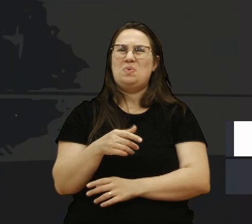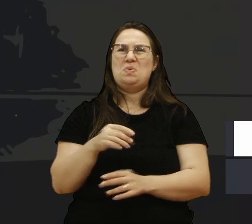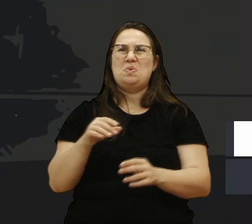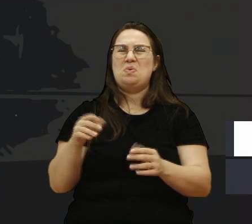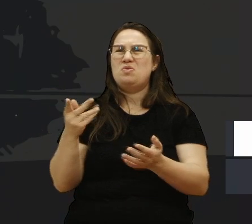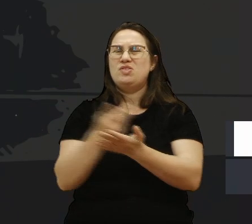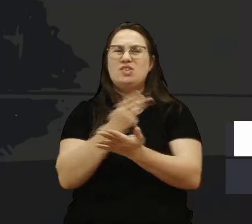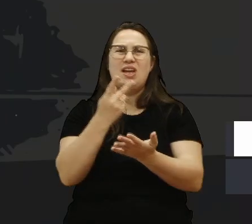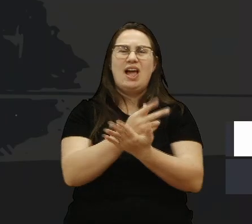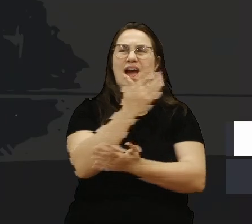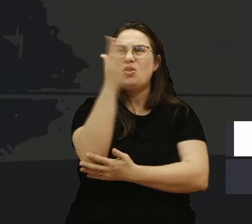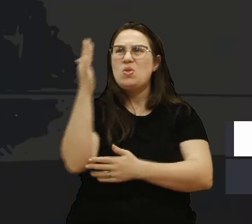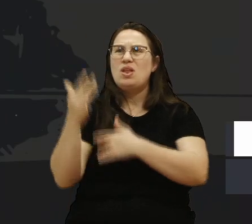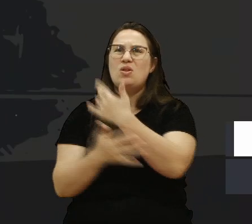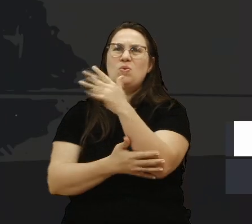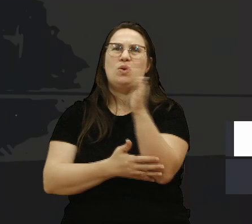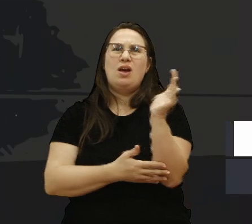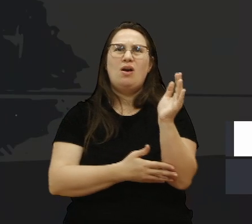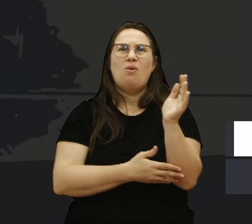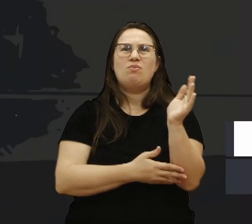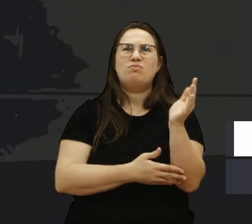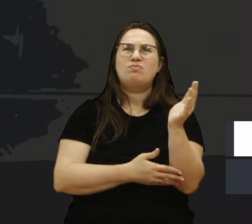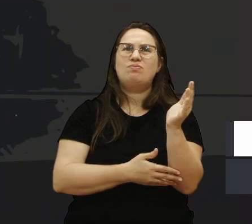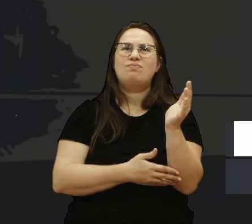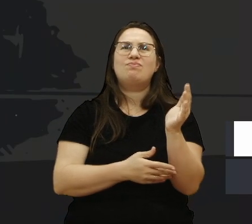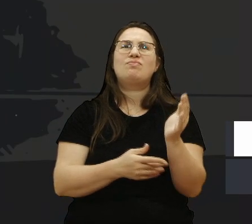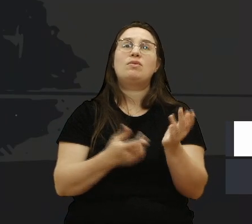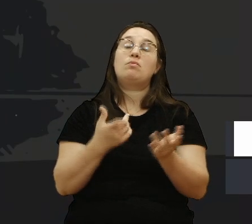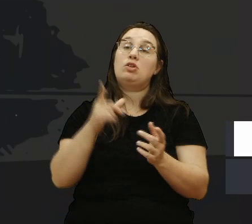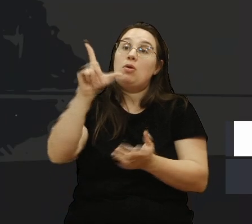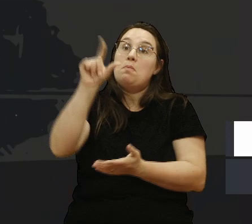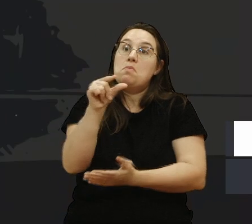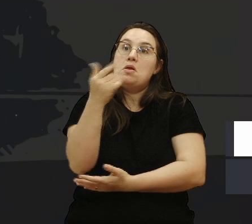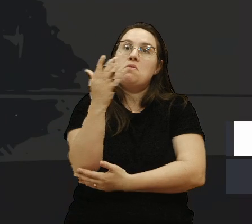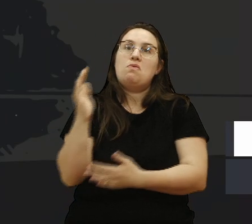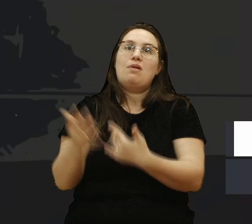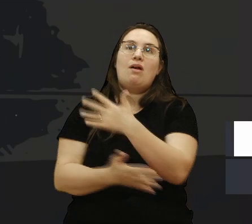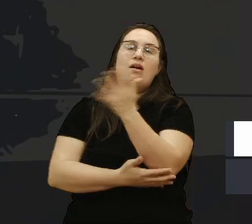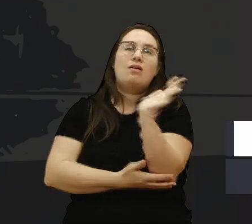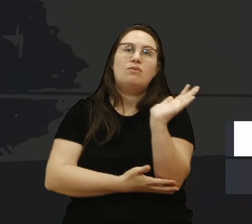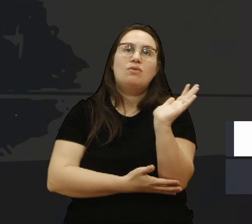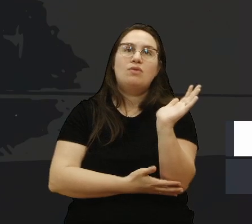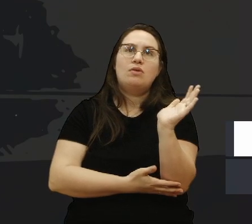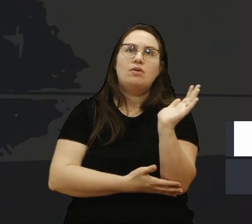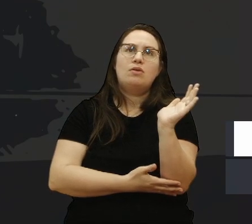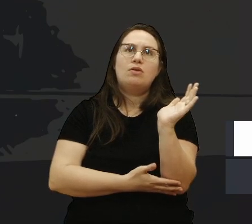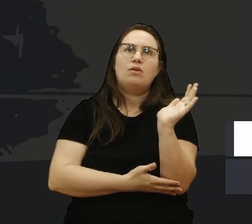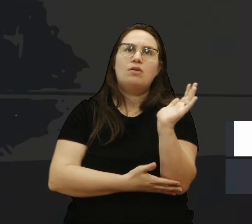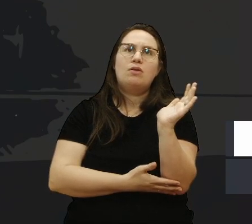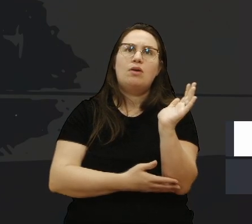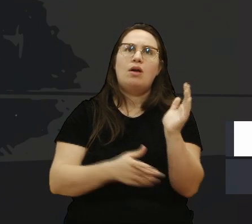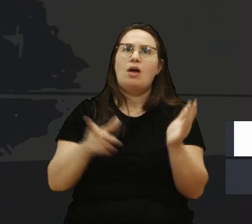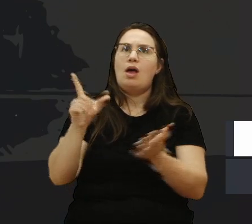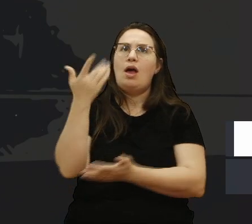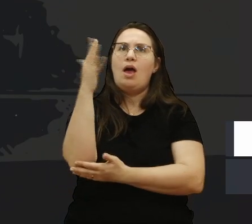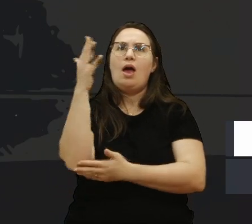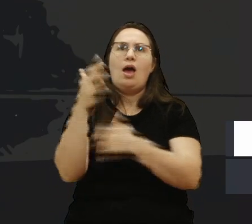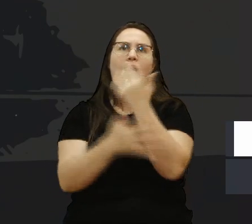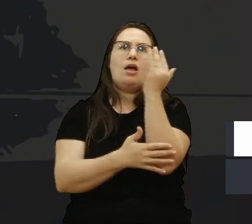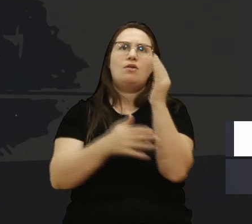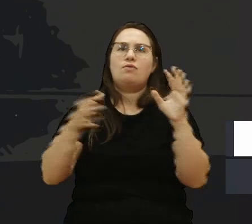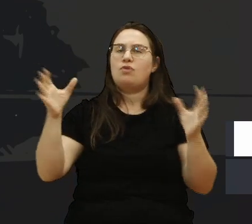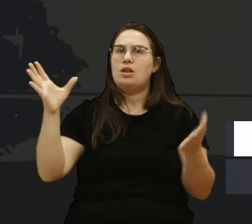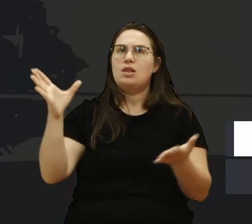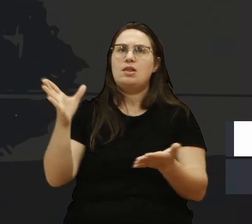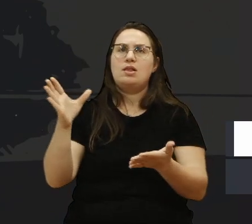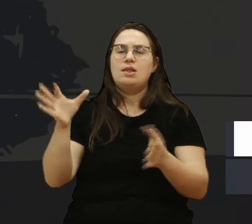acontecendo agora? Não tinha. Mas tinha menos árvore. A árvore salva. Não se pode cortar a